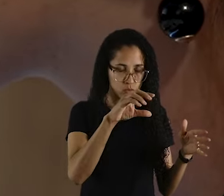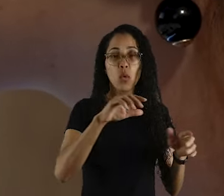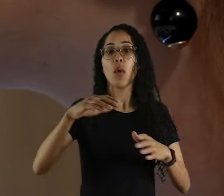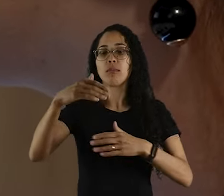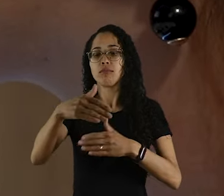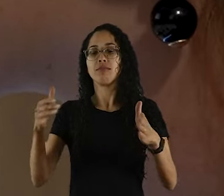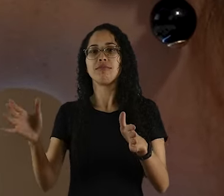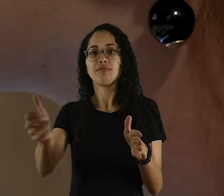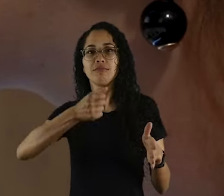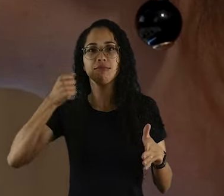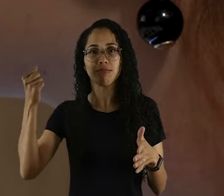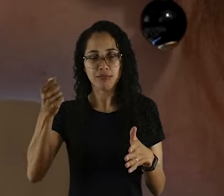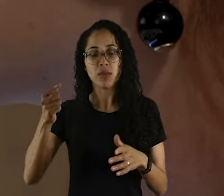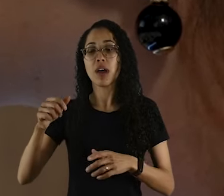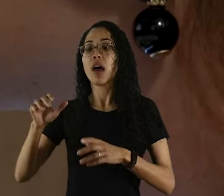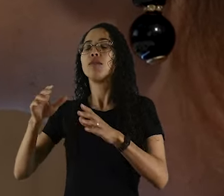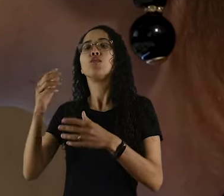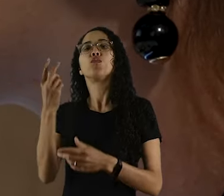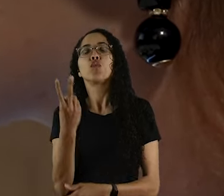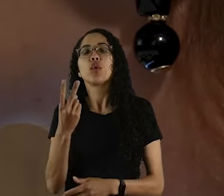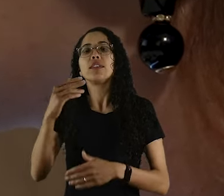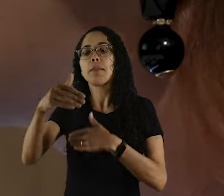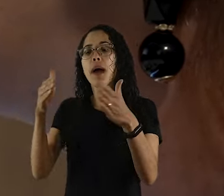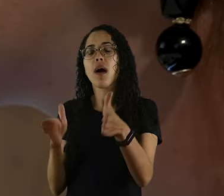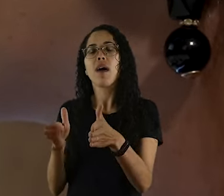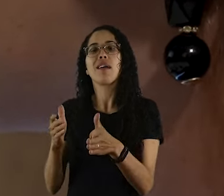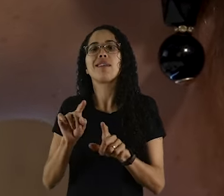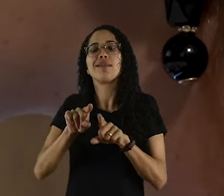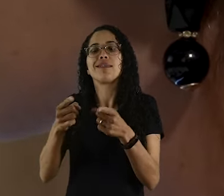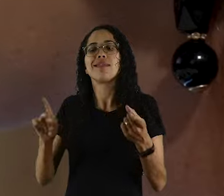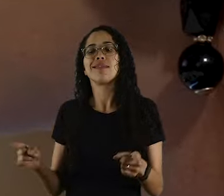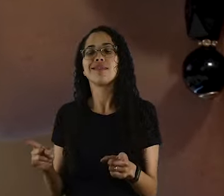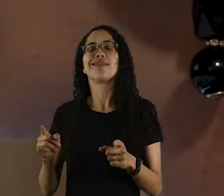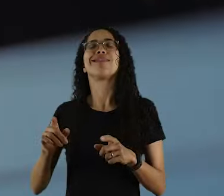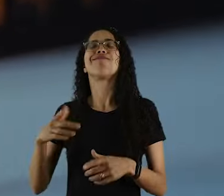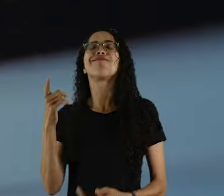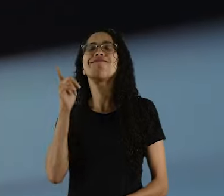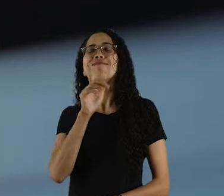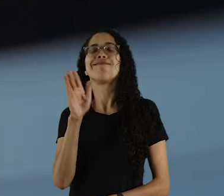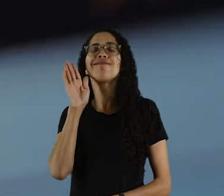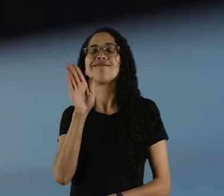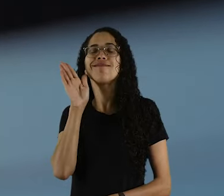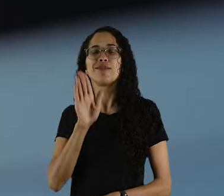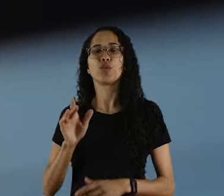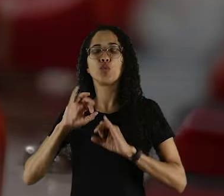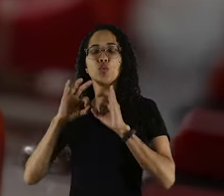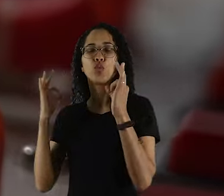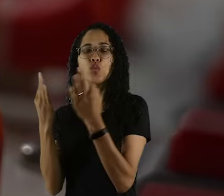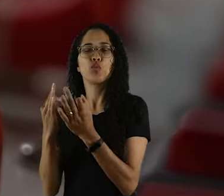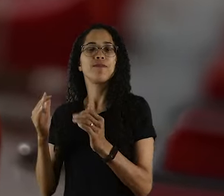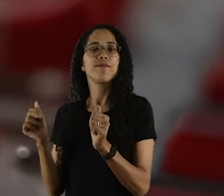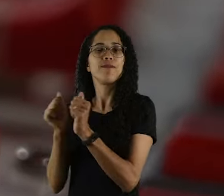dois pacotes de espetinho com 20 espetinhos. Então dá para curtir um churrasquinho com a família nesse final de semana,